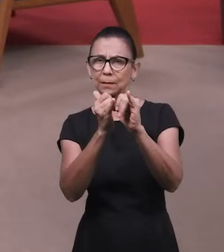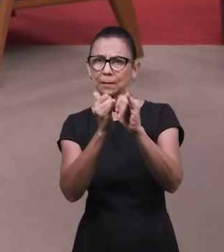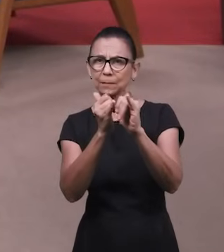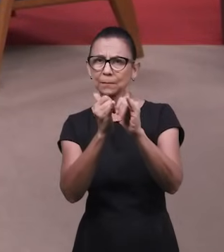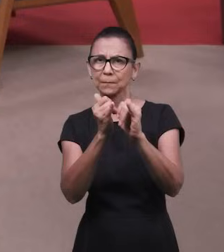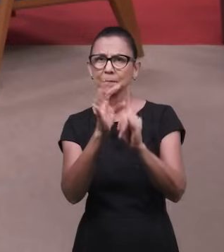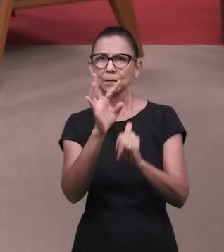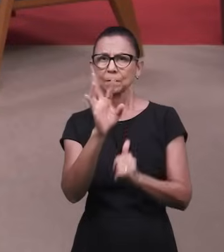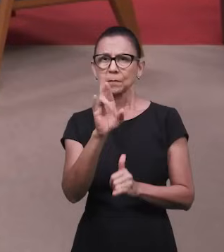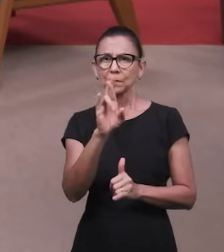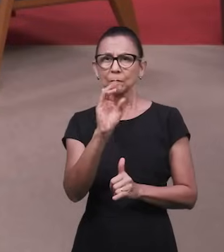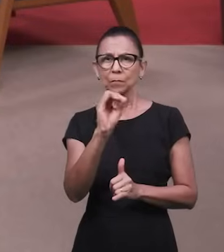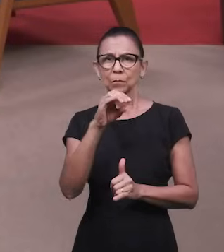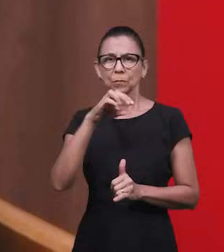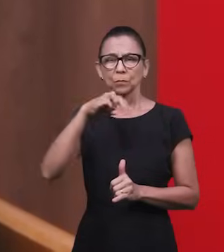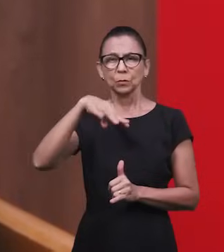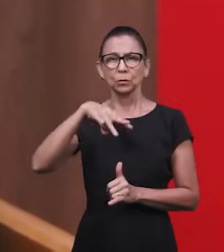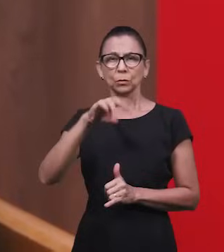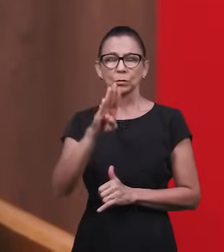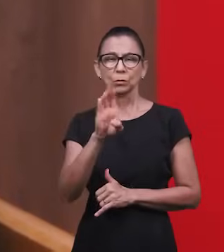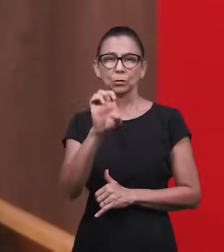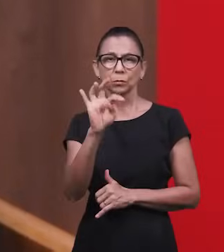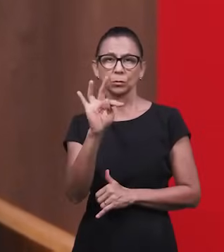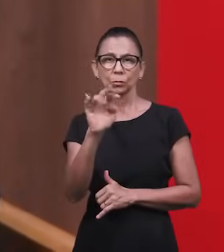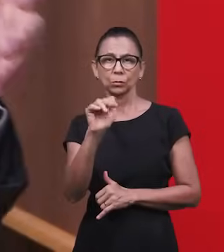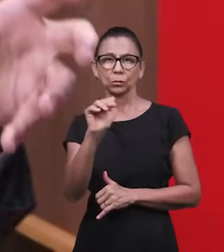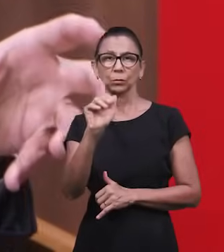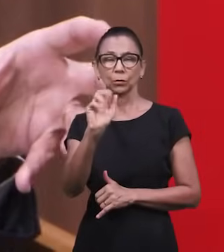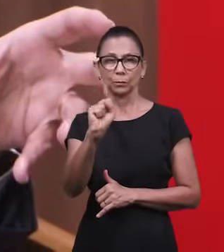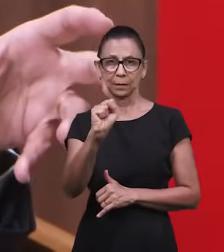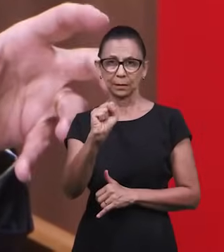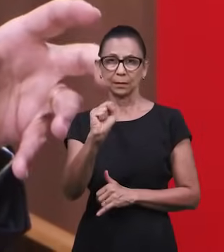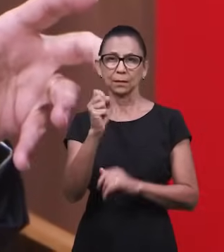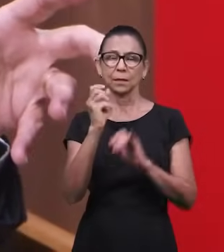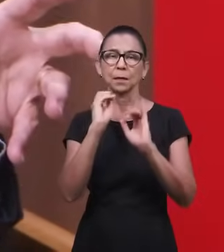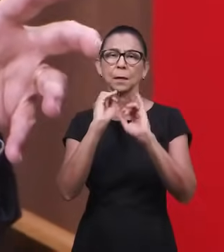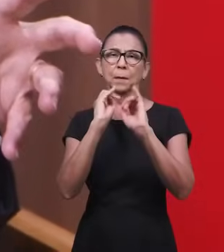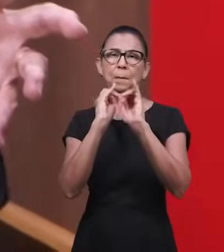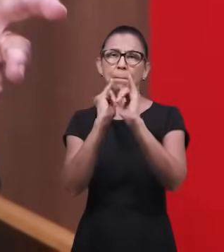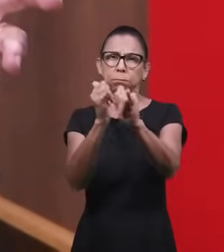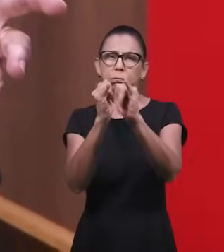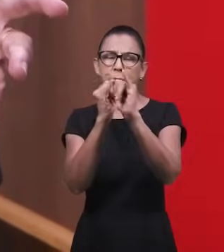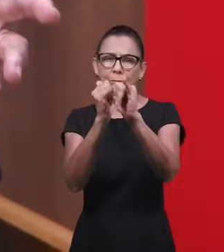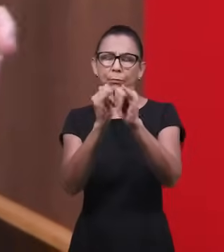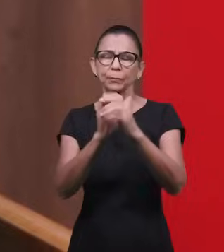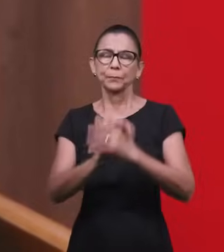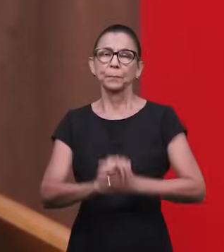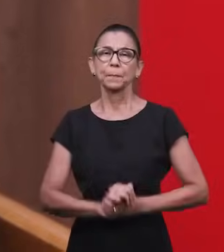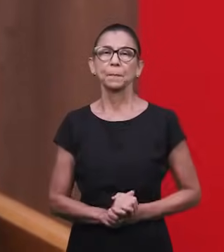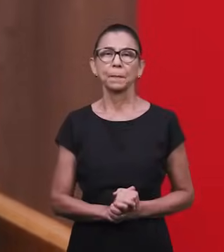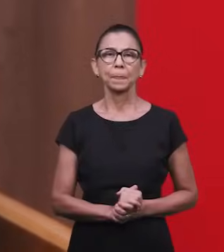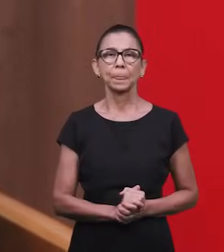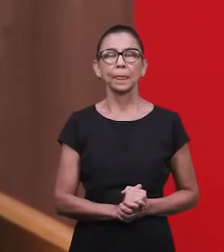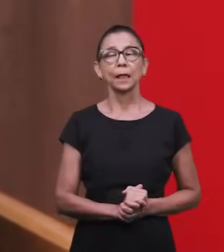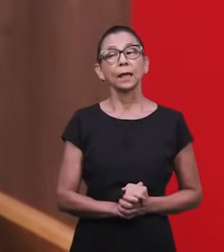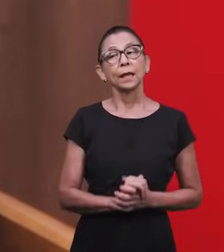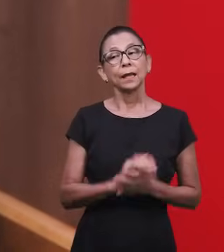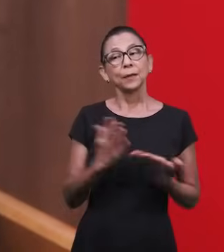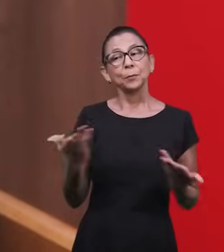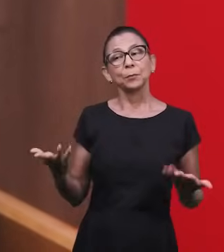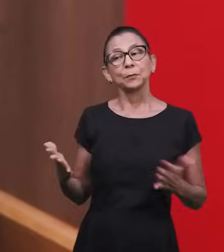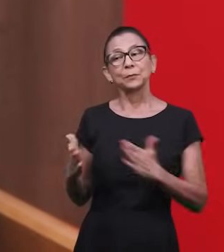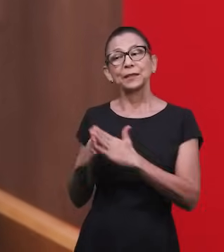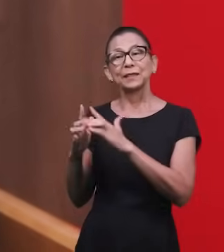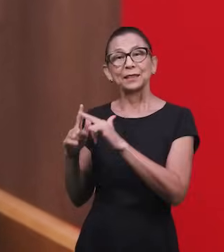é uma festa, né? Porque a igreja fiel, ela está em festa. Fora, né, muito mais a festa que ela